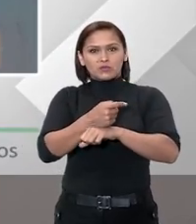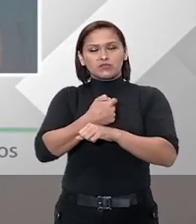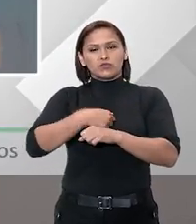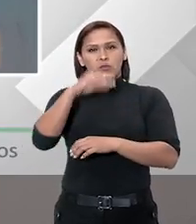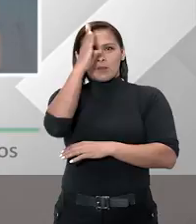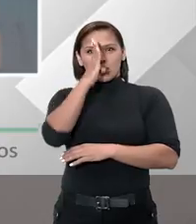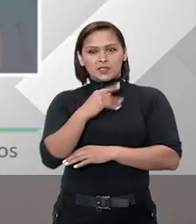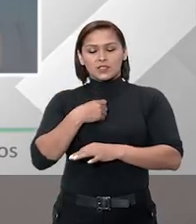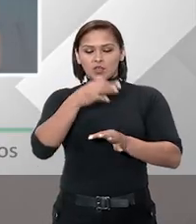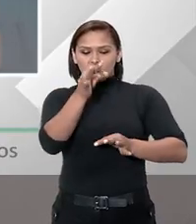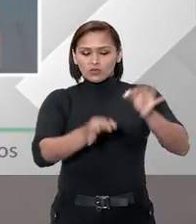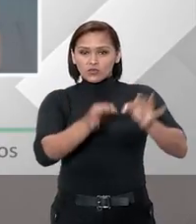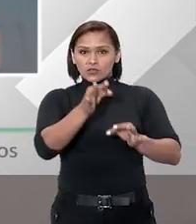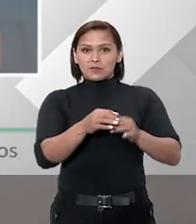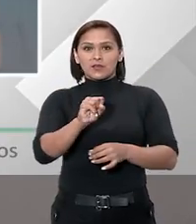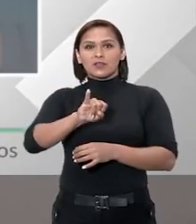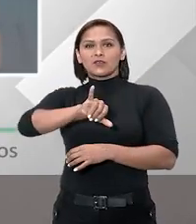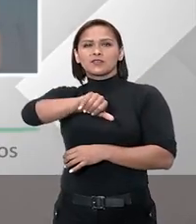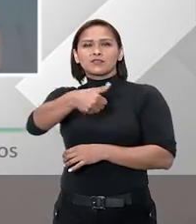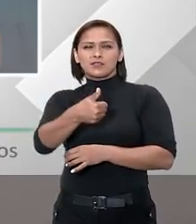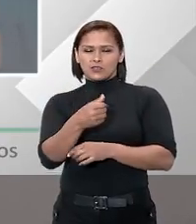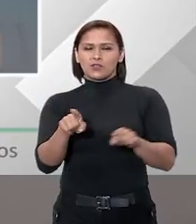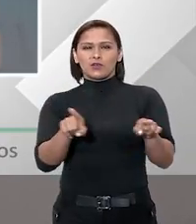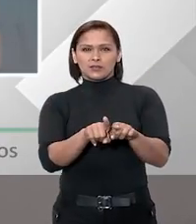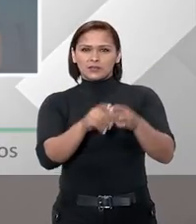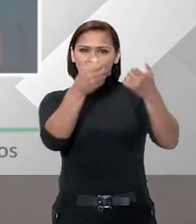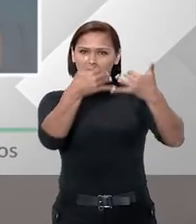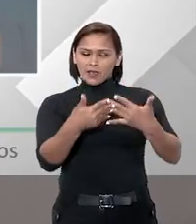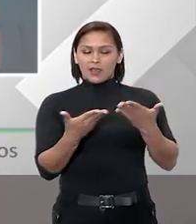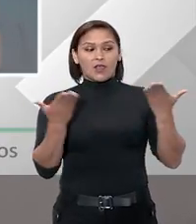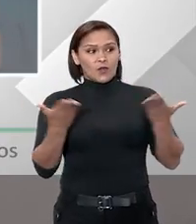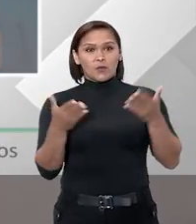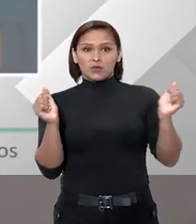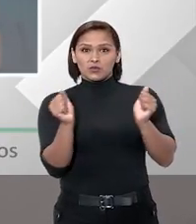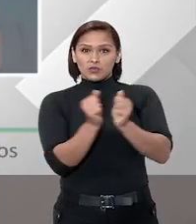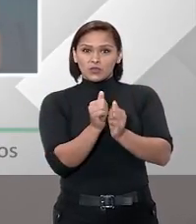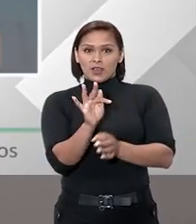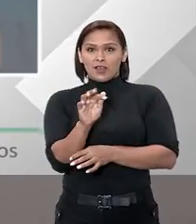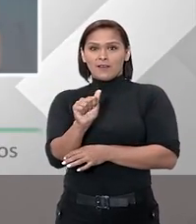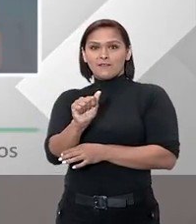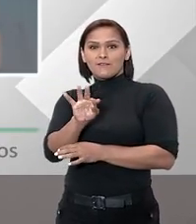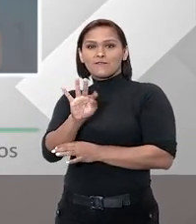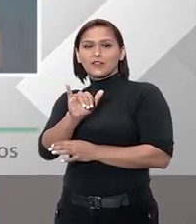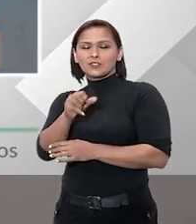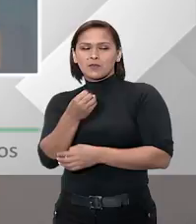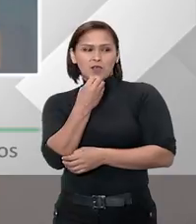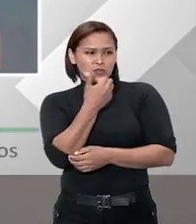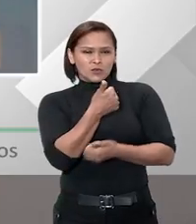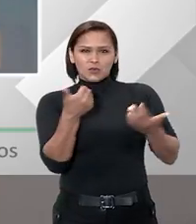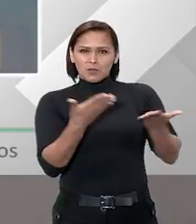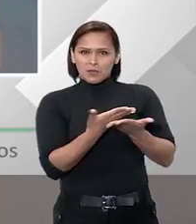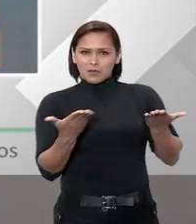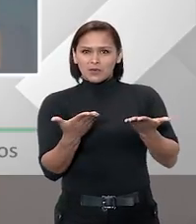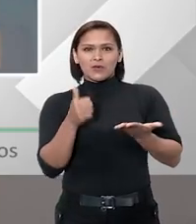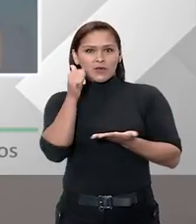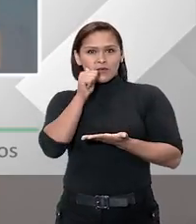parte da rotina de julgamentos do Superior Tribunal de Justiça. Comigo aqui está Fátima Uchoa. Tudo bem,